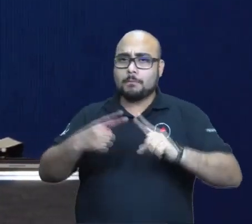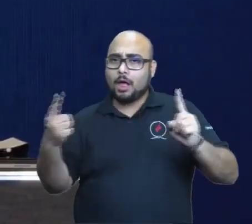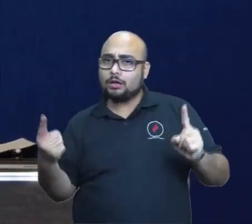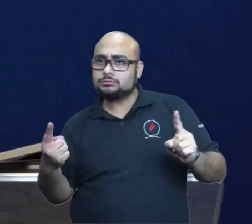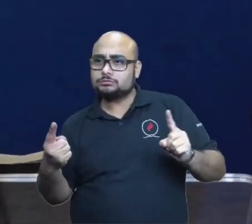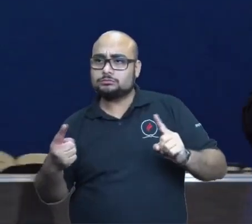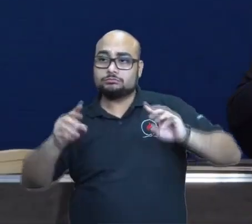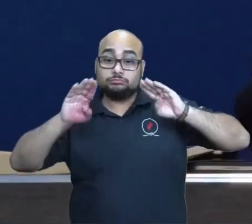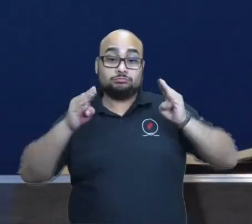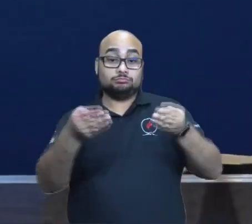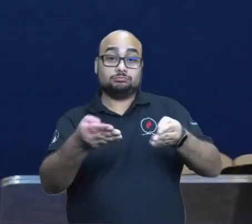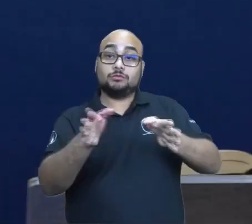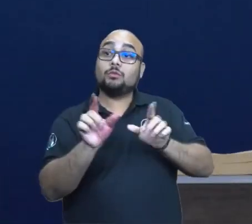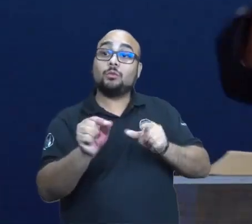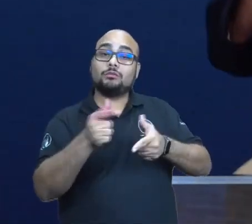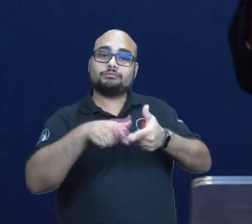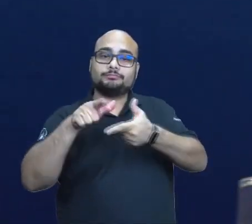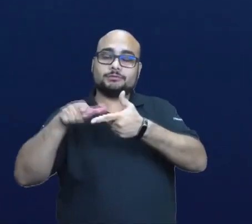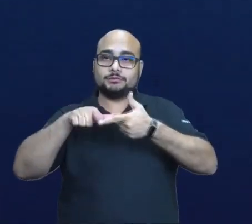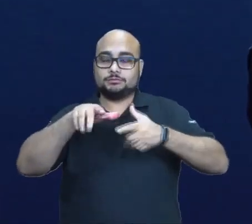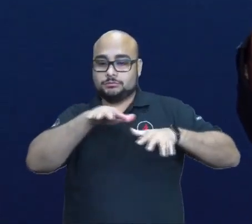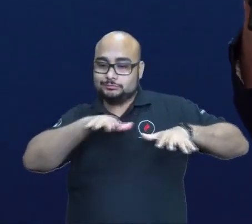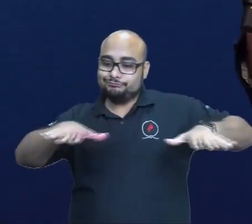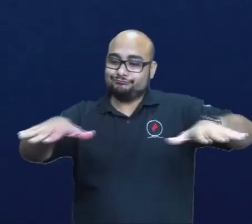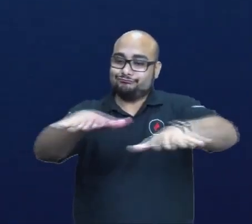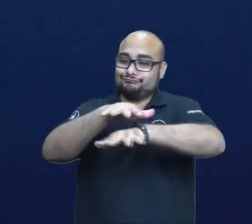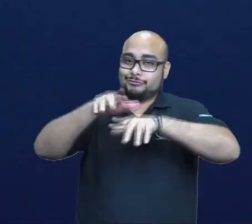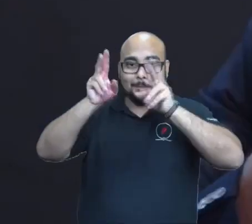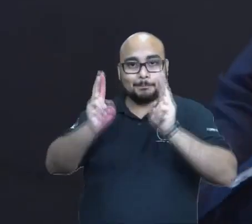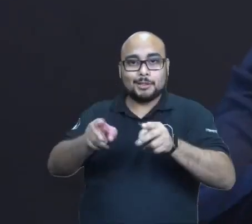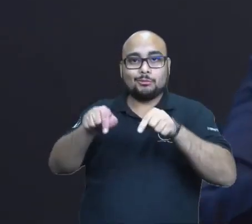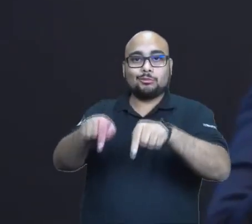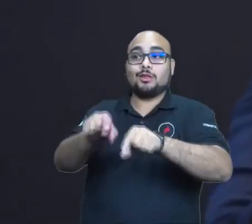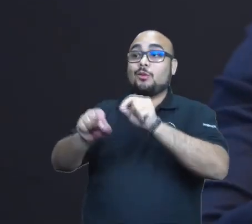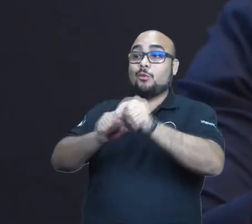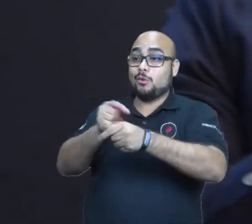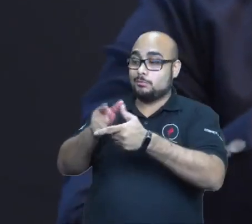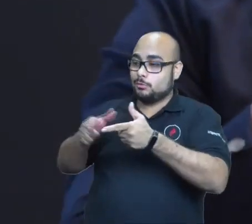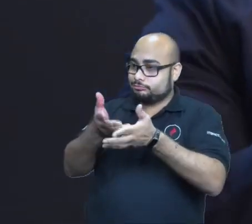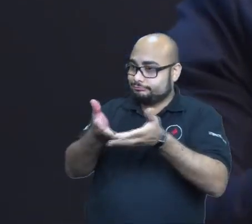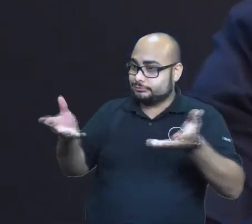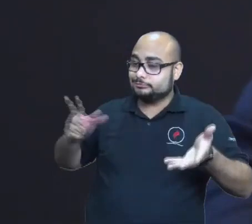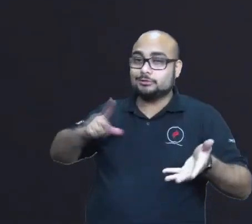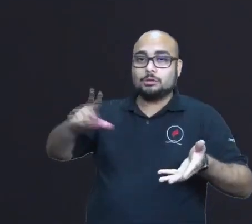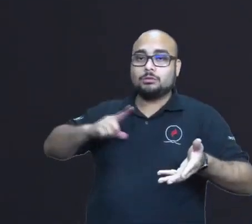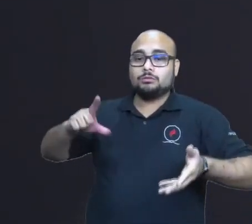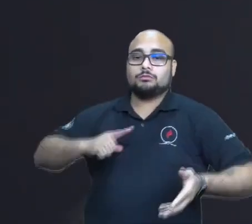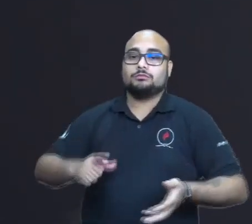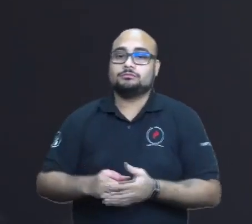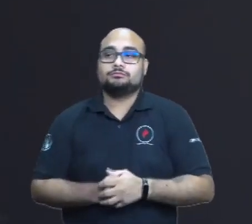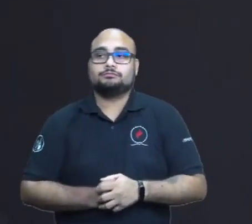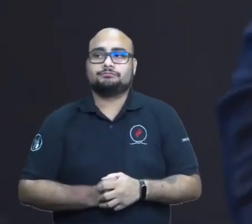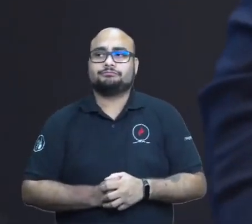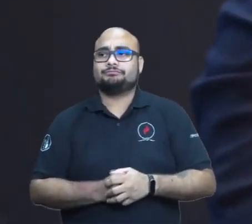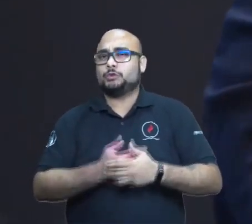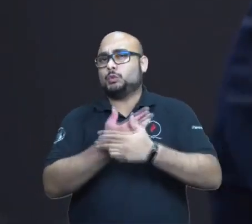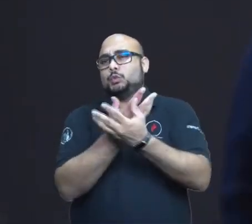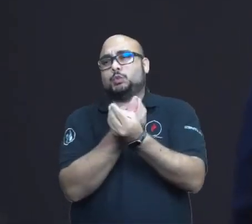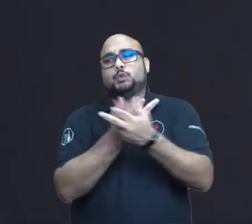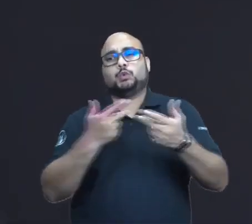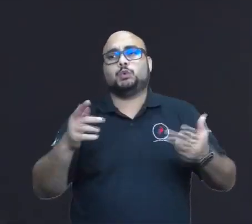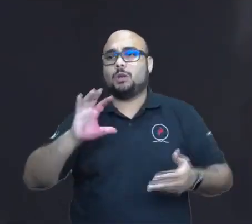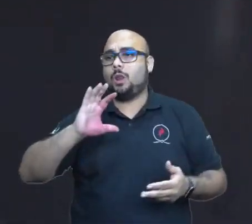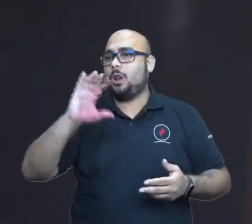ela tem eu quero dizer uma coisa aqui para você tem uma coisa clara óbvia